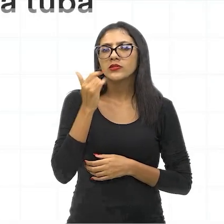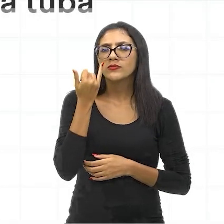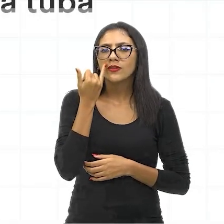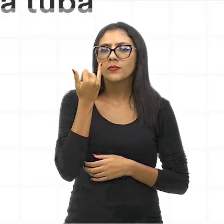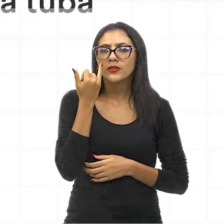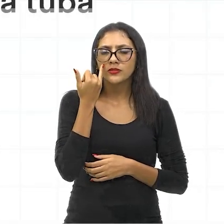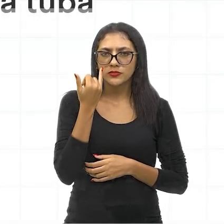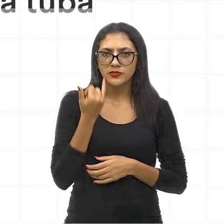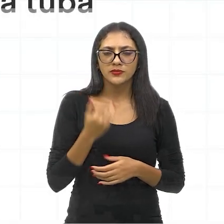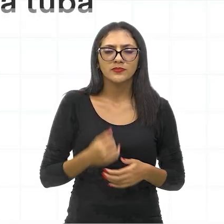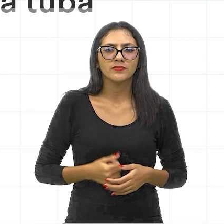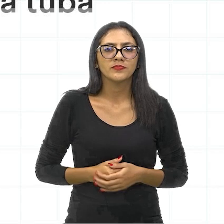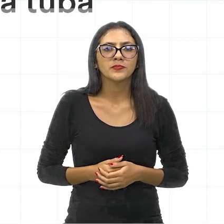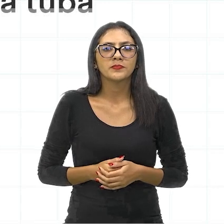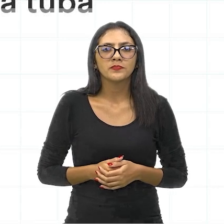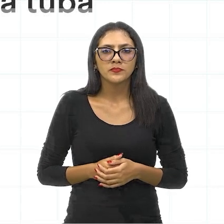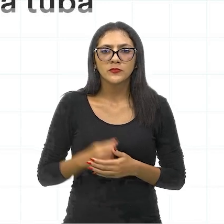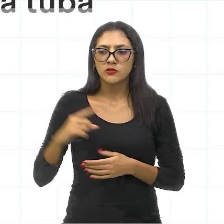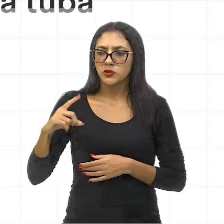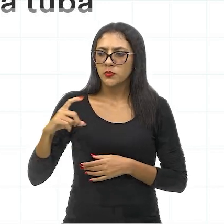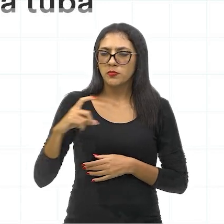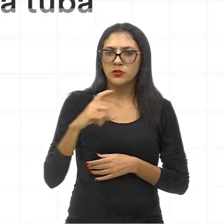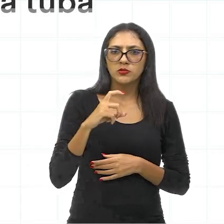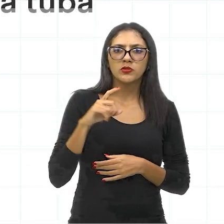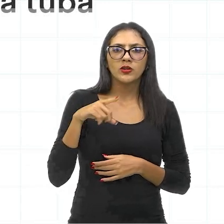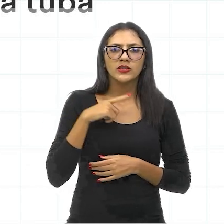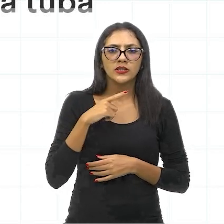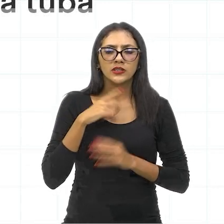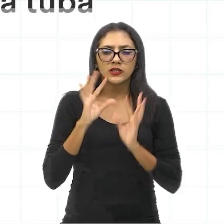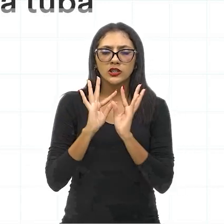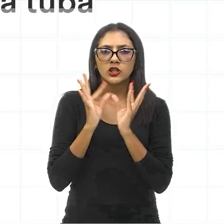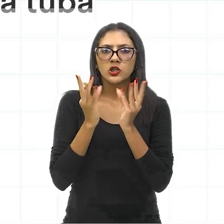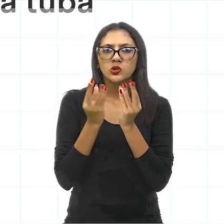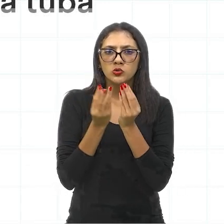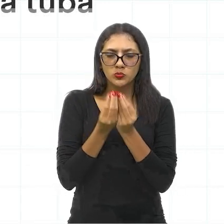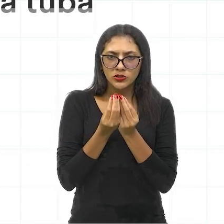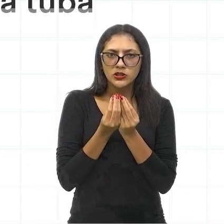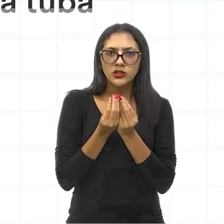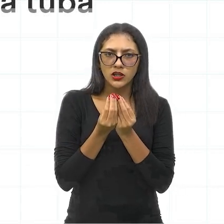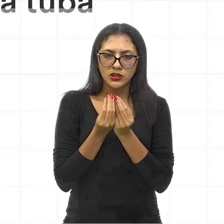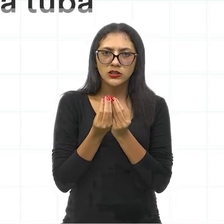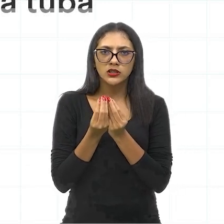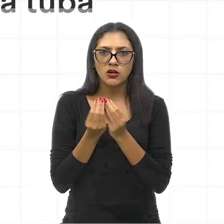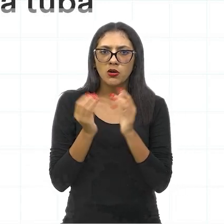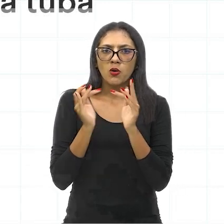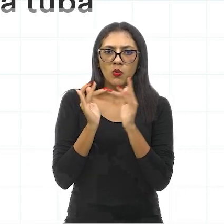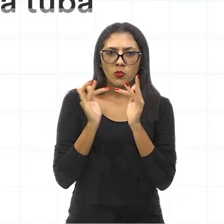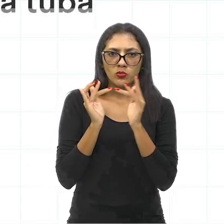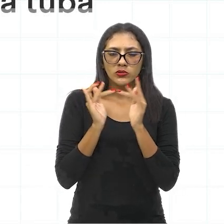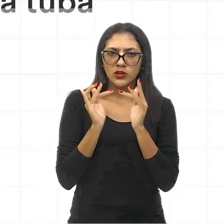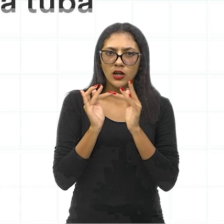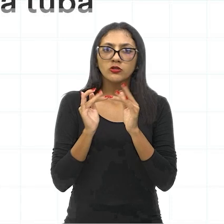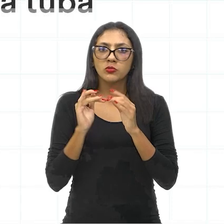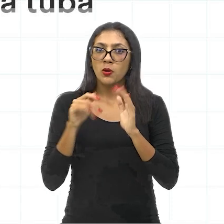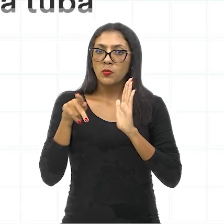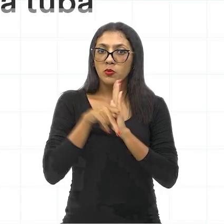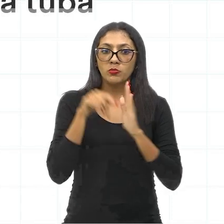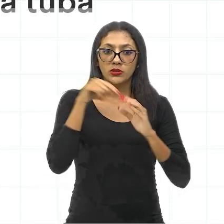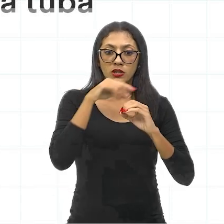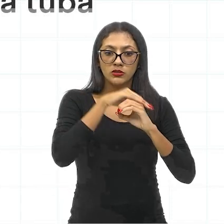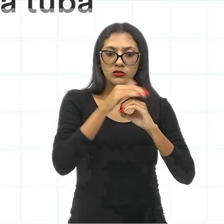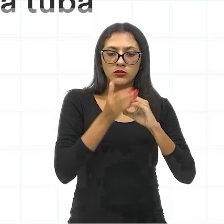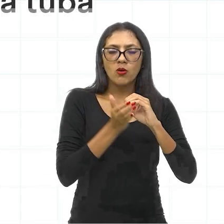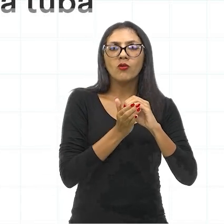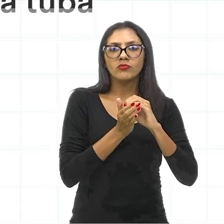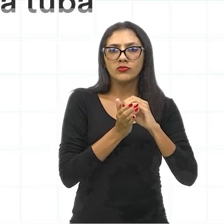imagem. Os espermatozoides, eles são atraídos por substâncias químicas liberadas pelo óvulo e nadam em